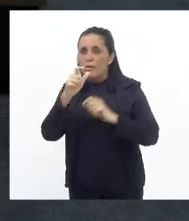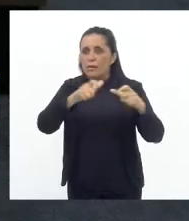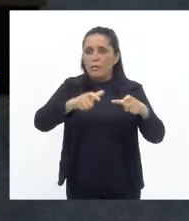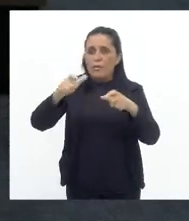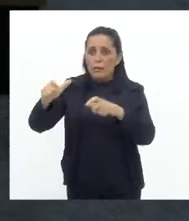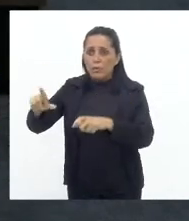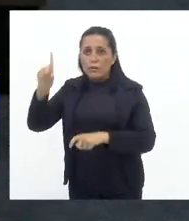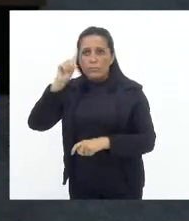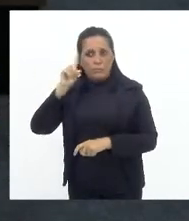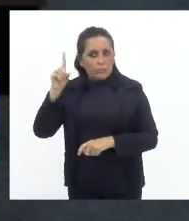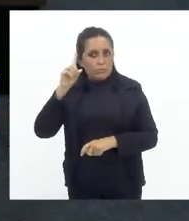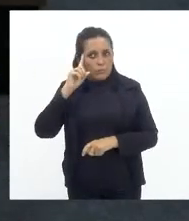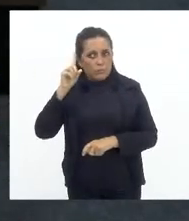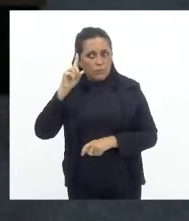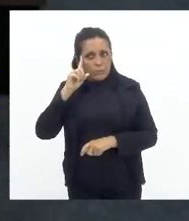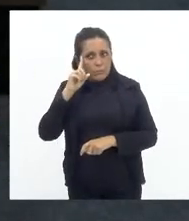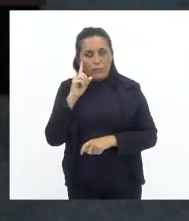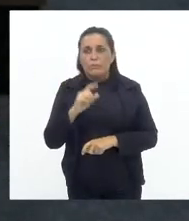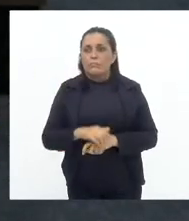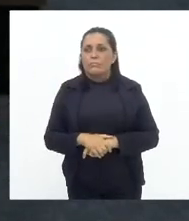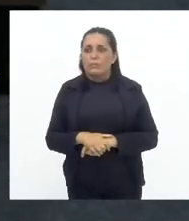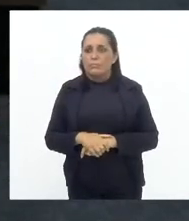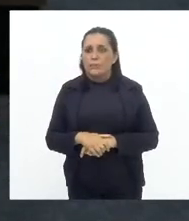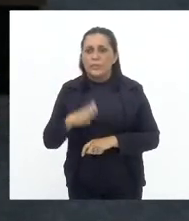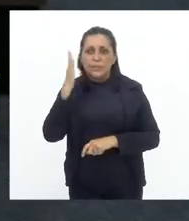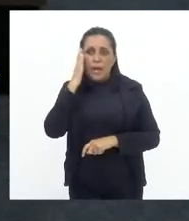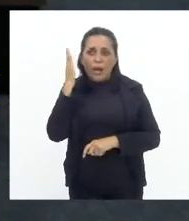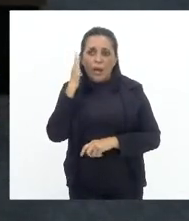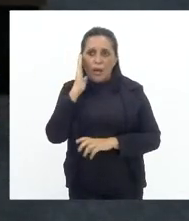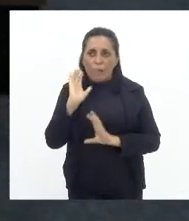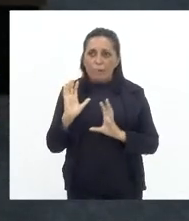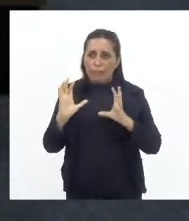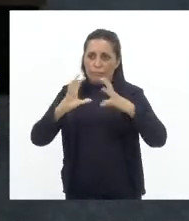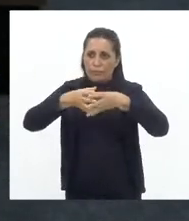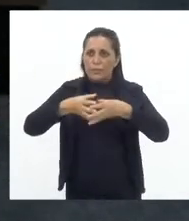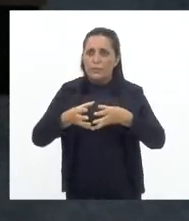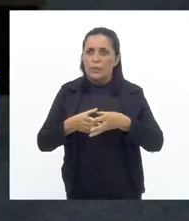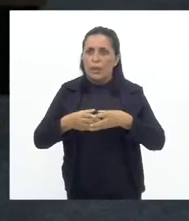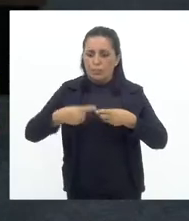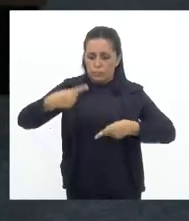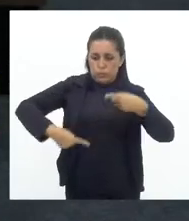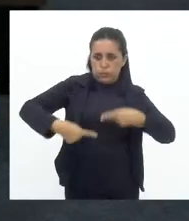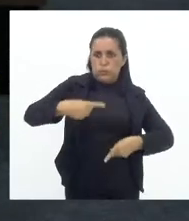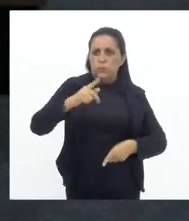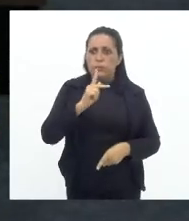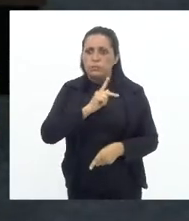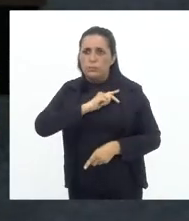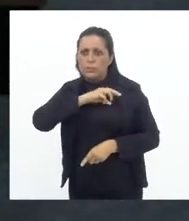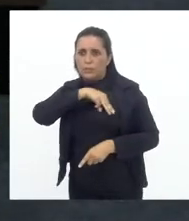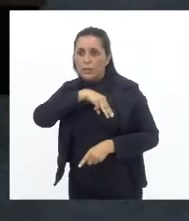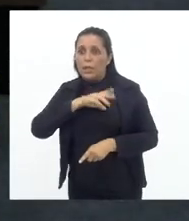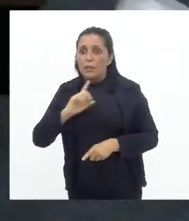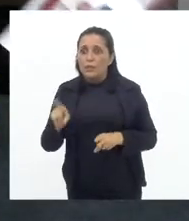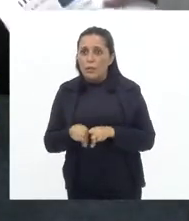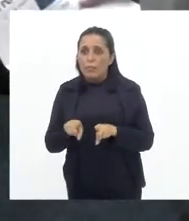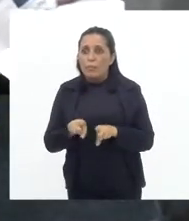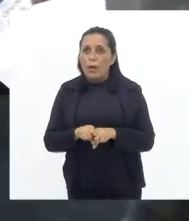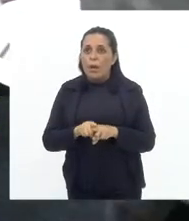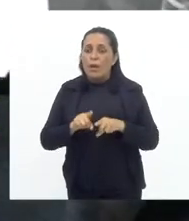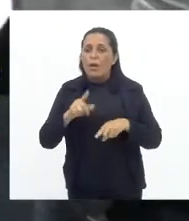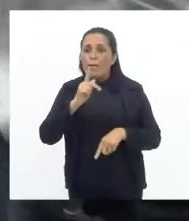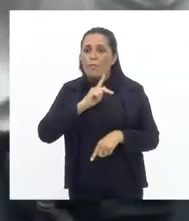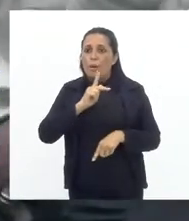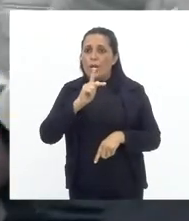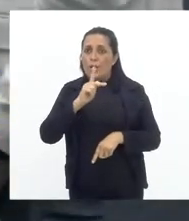diariamente algumas dezenas a gente sabe que é uma competência concorrente além da Polícia Militar assim como da Polícia